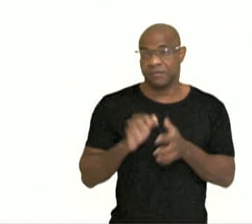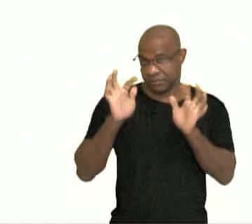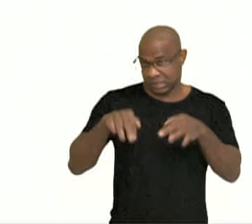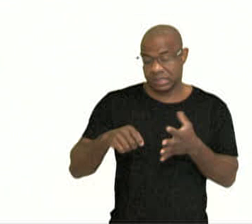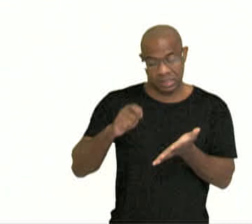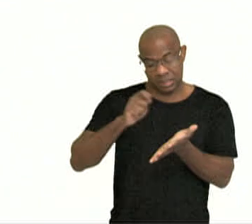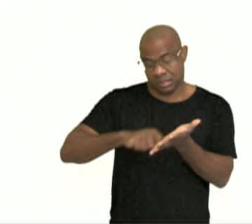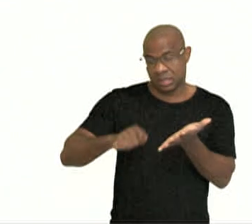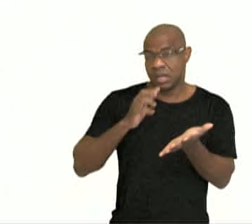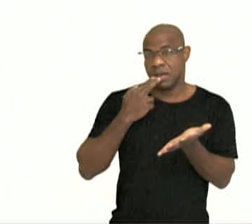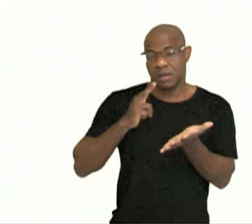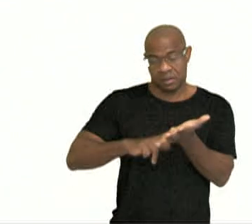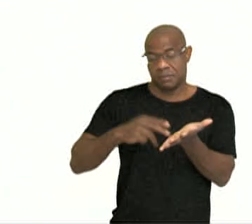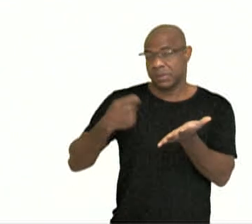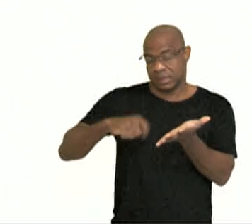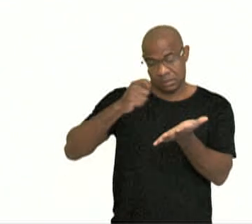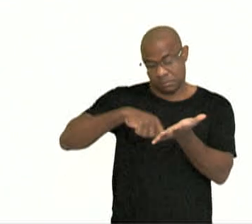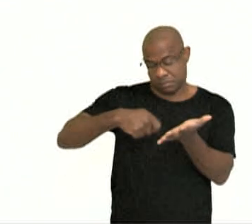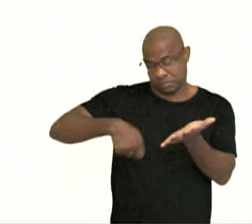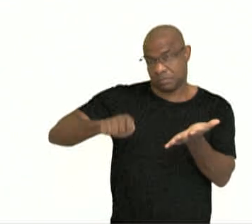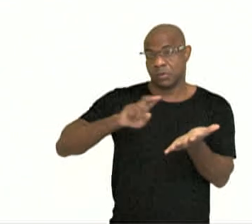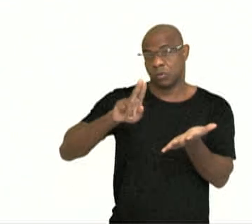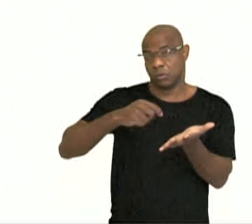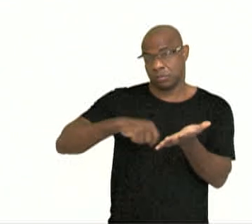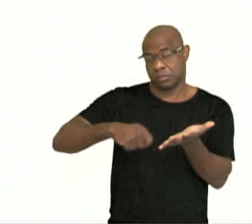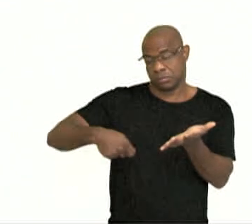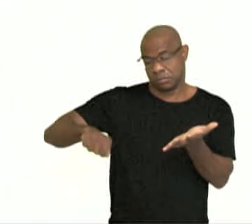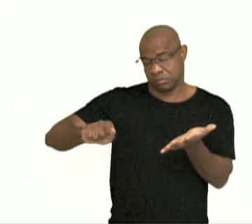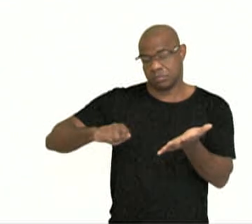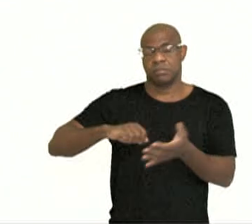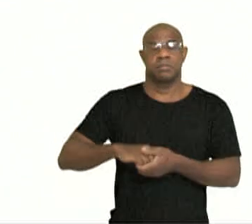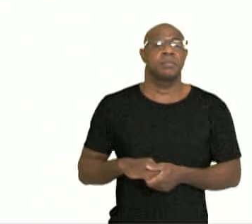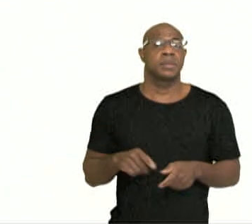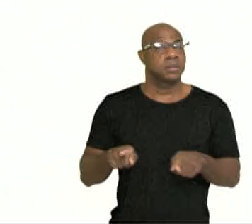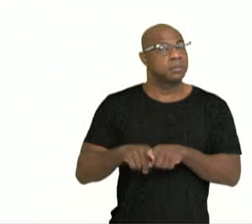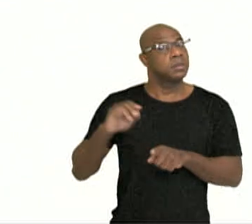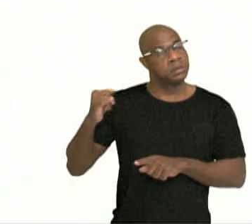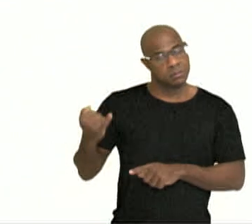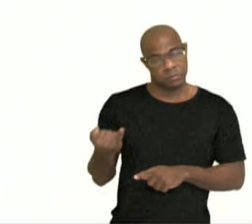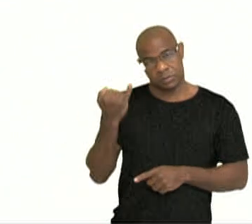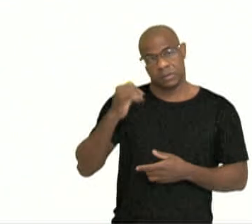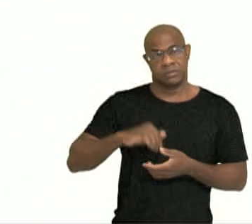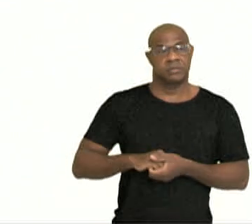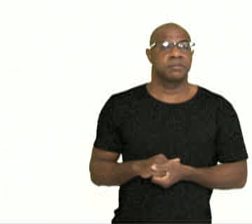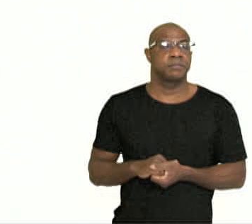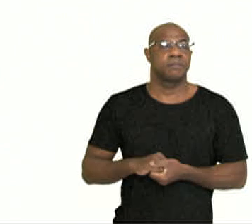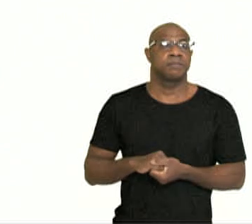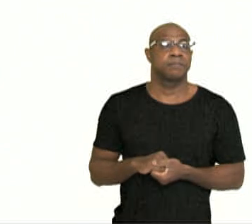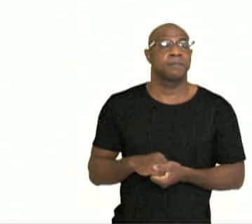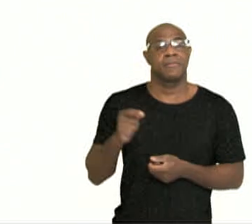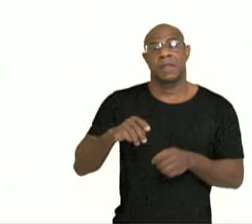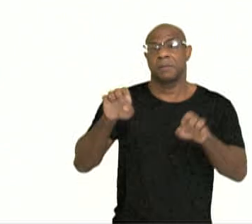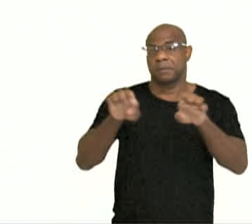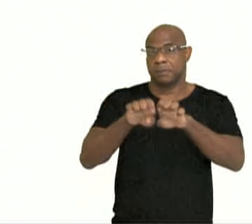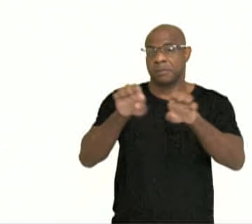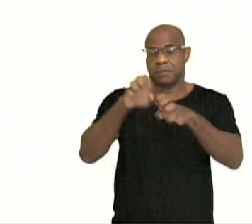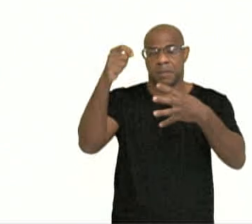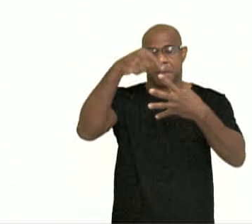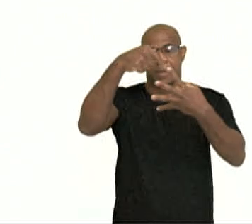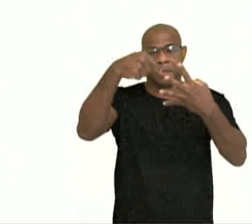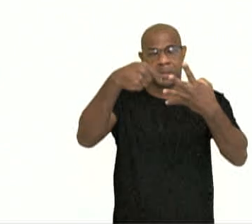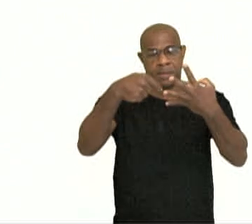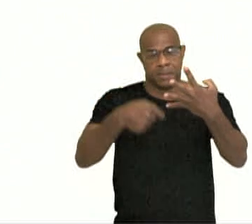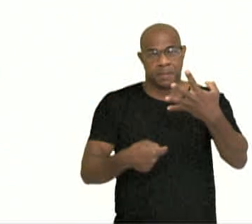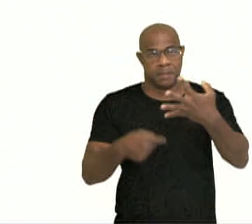a carta, o remetente assina seu nome abaixo das saudações de despedida, né? Justamente a assinatura, então,